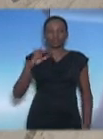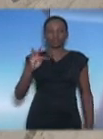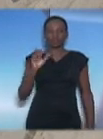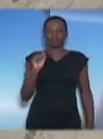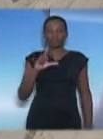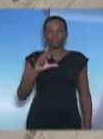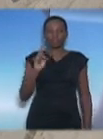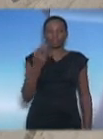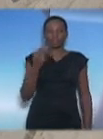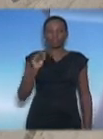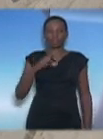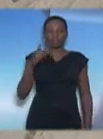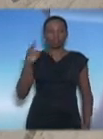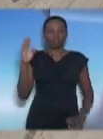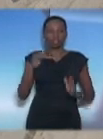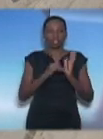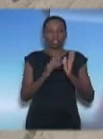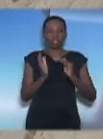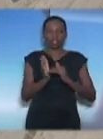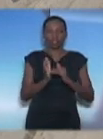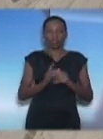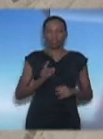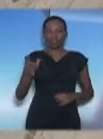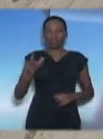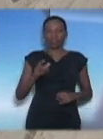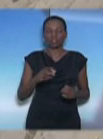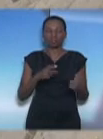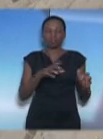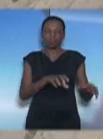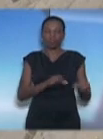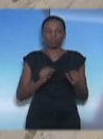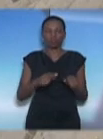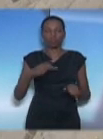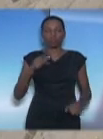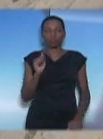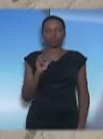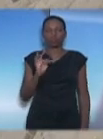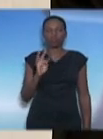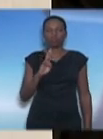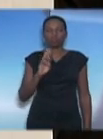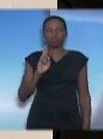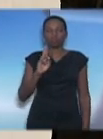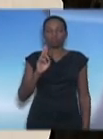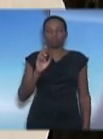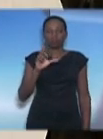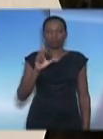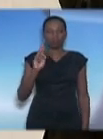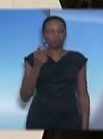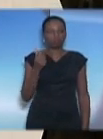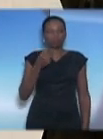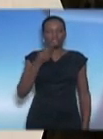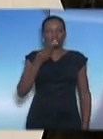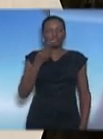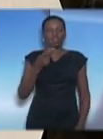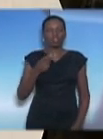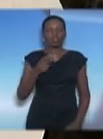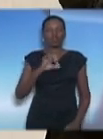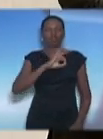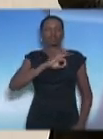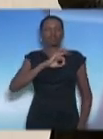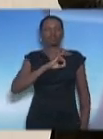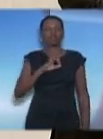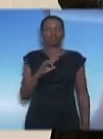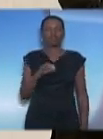da Lapa, uma bela tarde, esse indivíduo foi preso por uma patrulha, se dizendo policial militar. Ele se apresentava como sendo tenente da